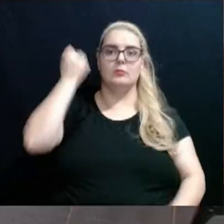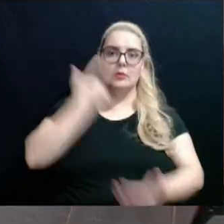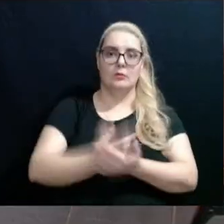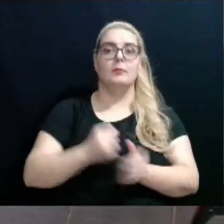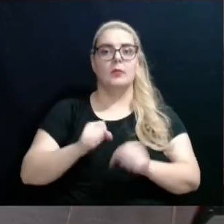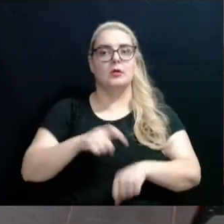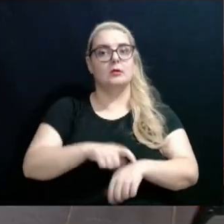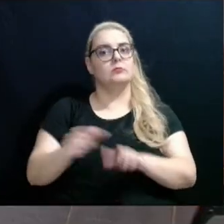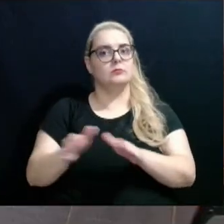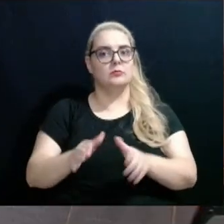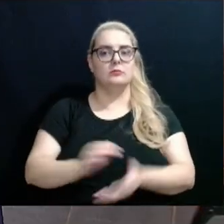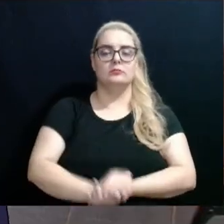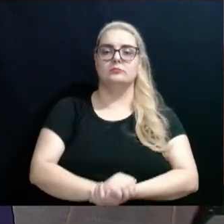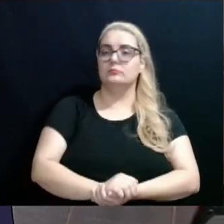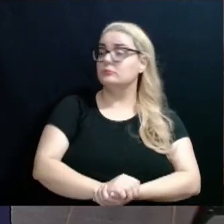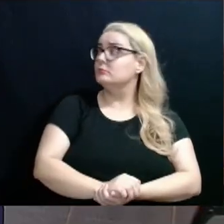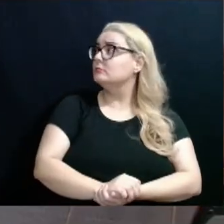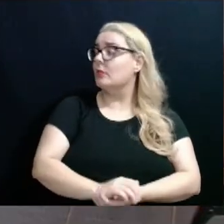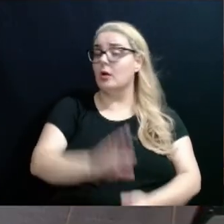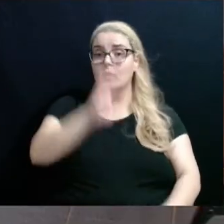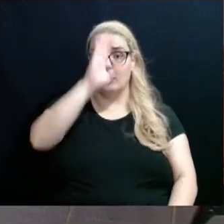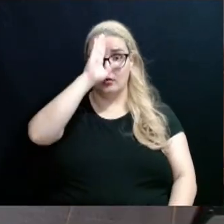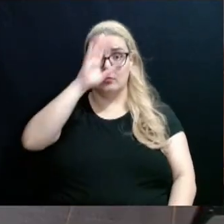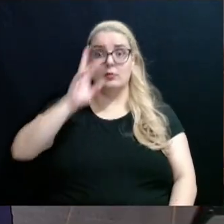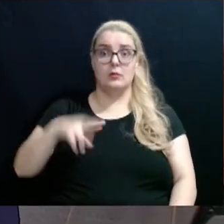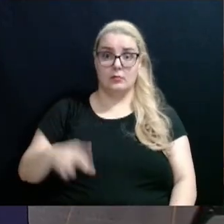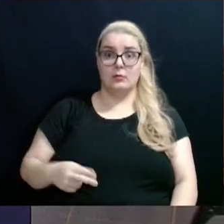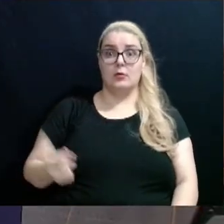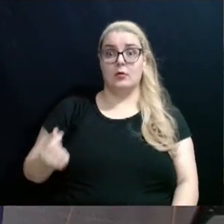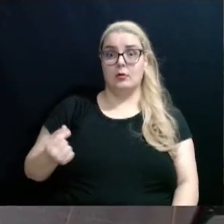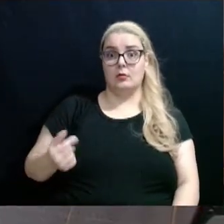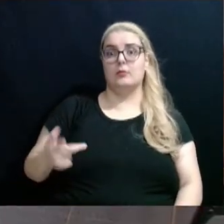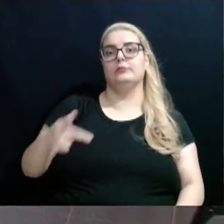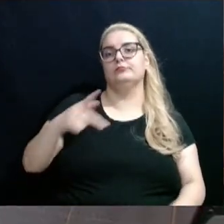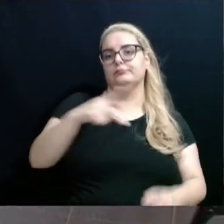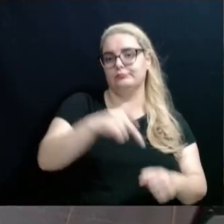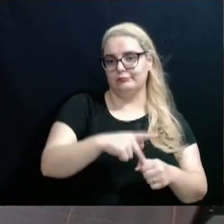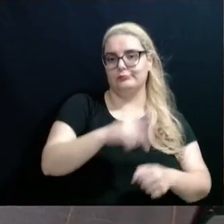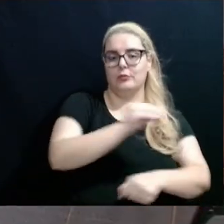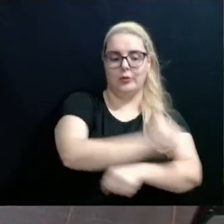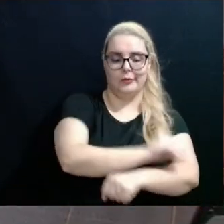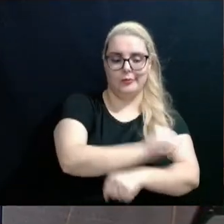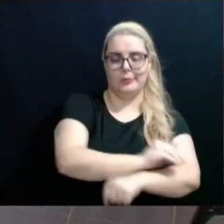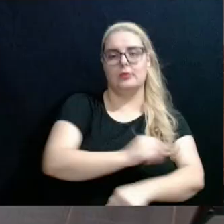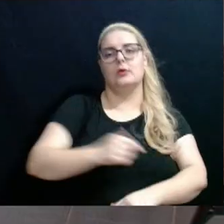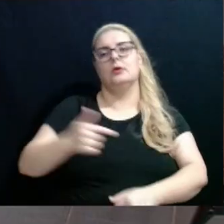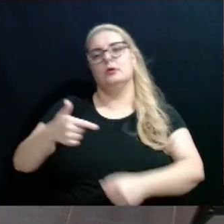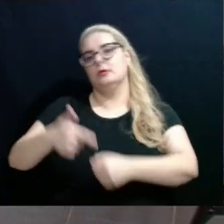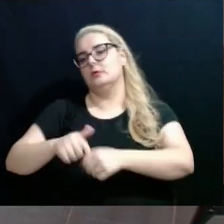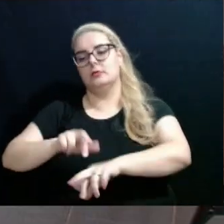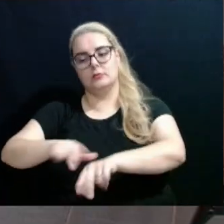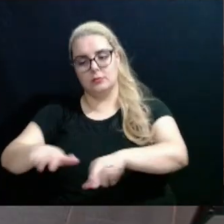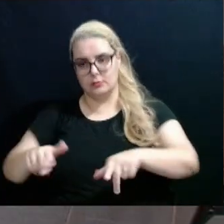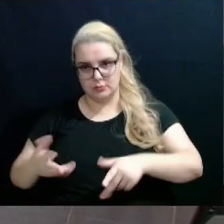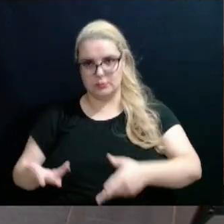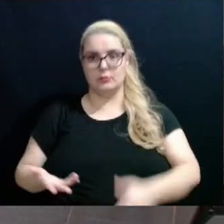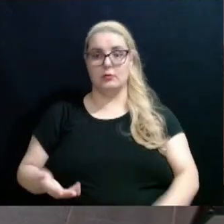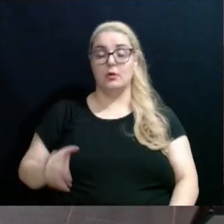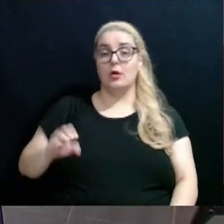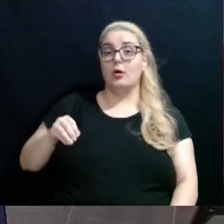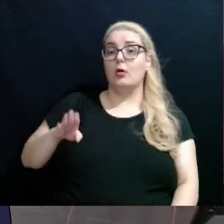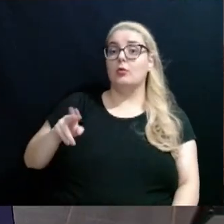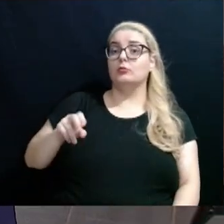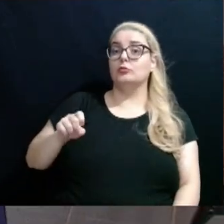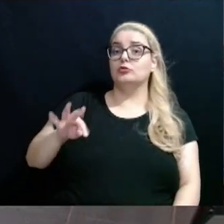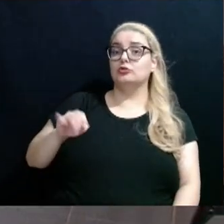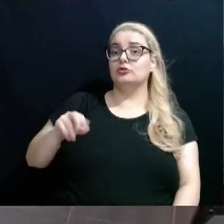principal motivo é a questão do preço do petróleo e dos combustíveis em geral, né? E combustível, embora